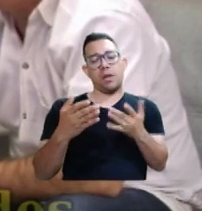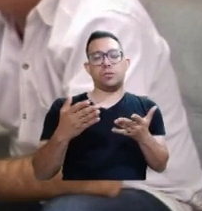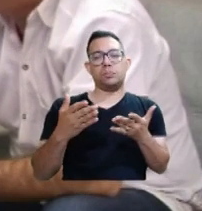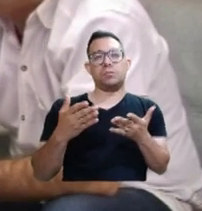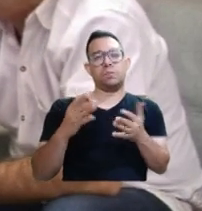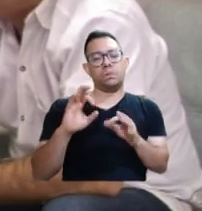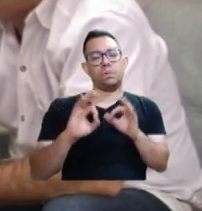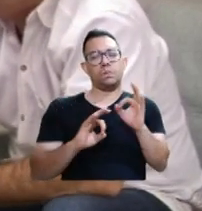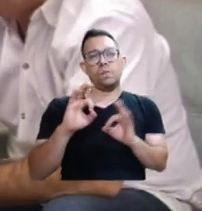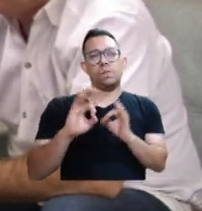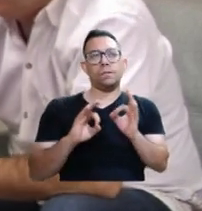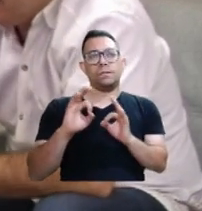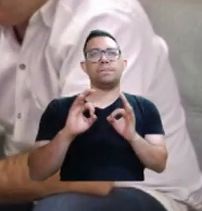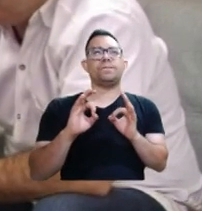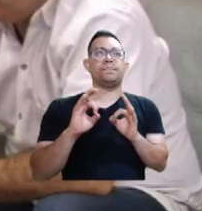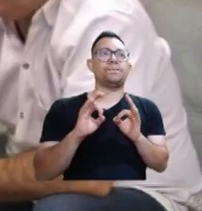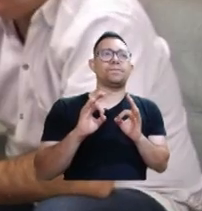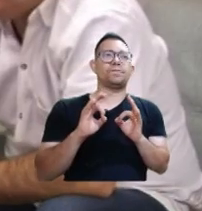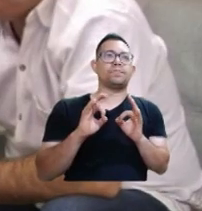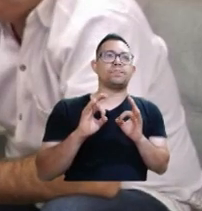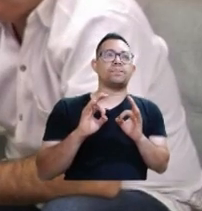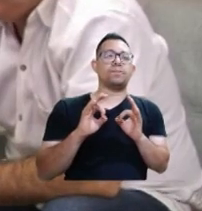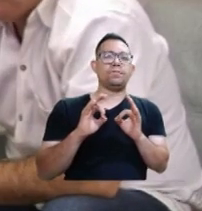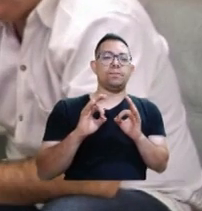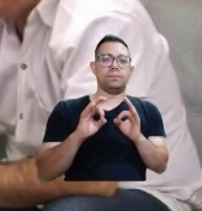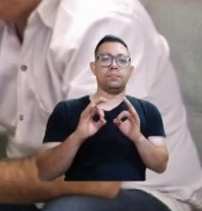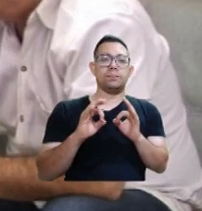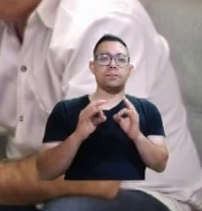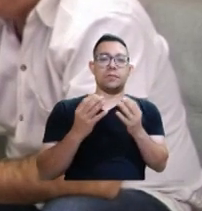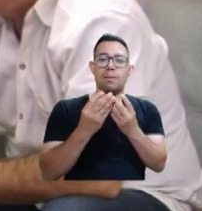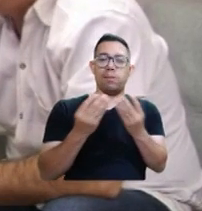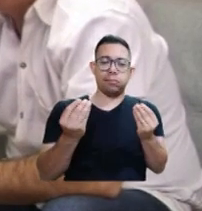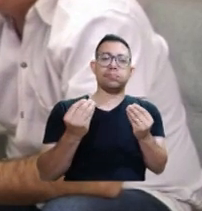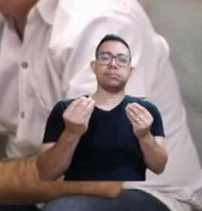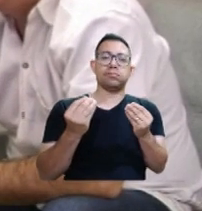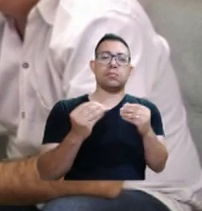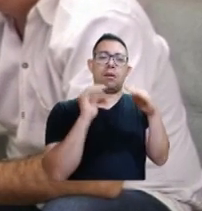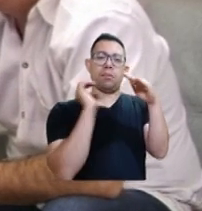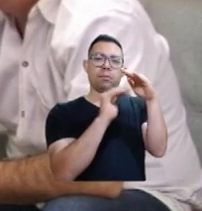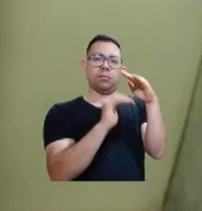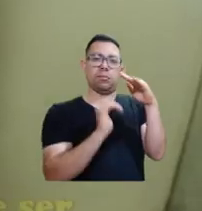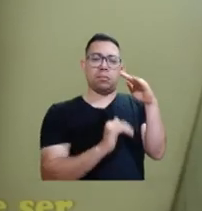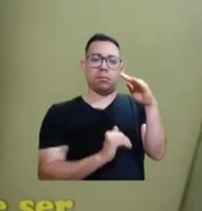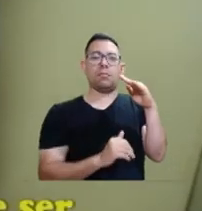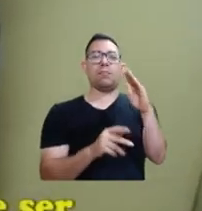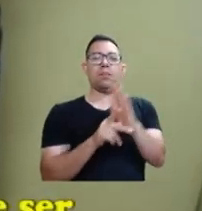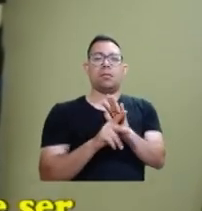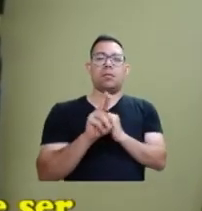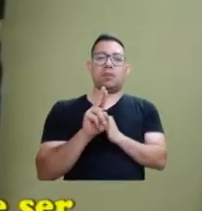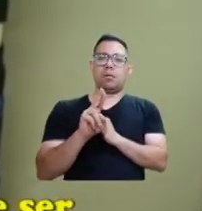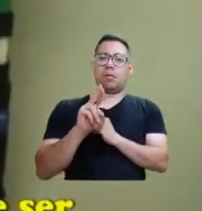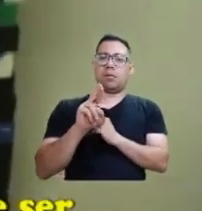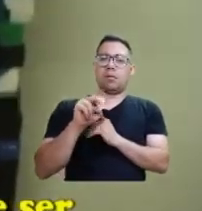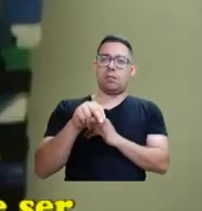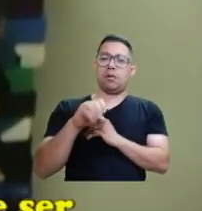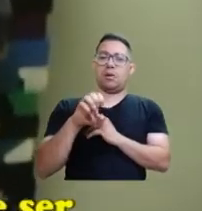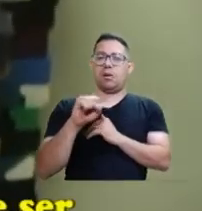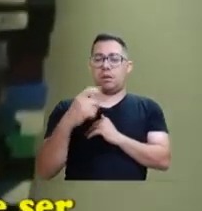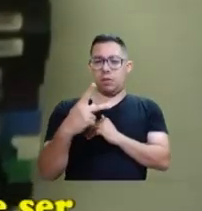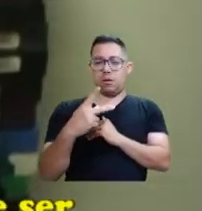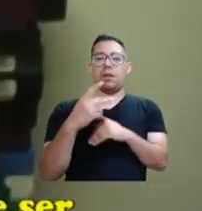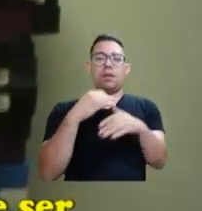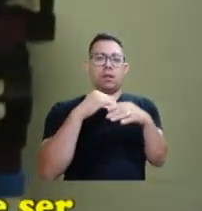coisa que vai ser pensada. Mas é isso, então assim, parte substancial desse arquivo da Gramofone está aqui na Unesp